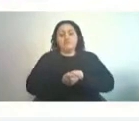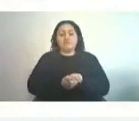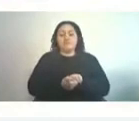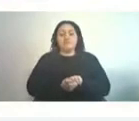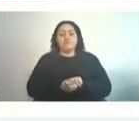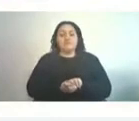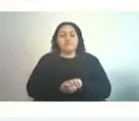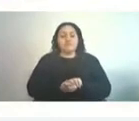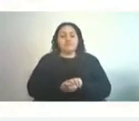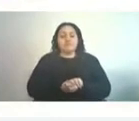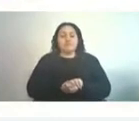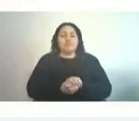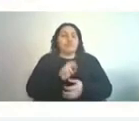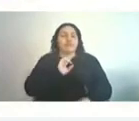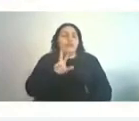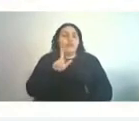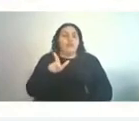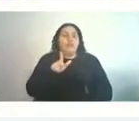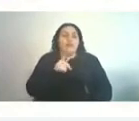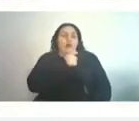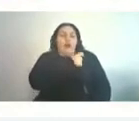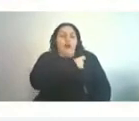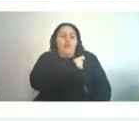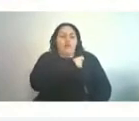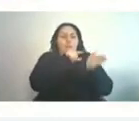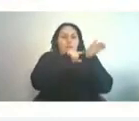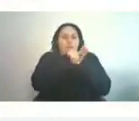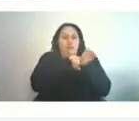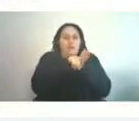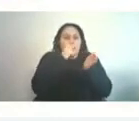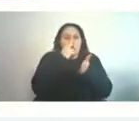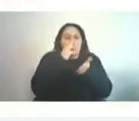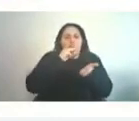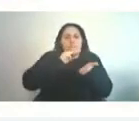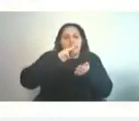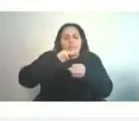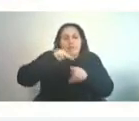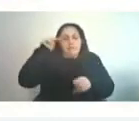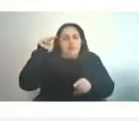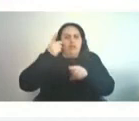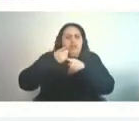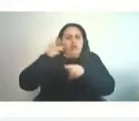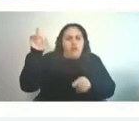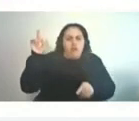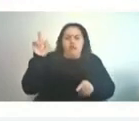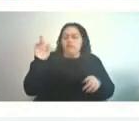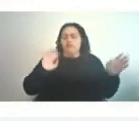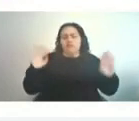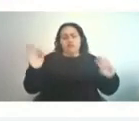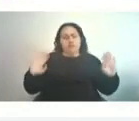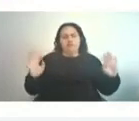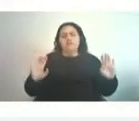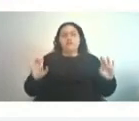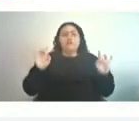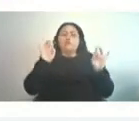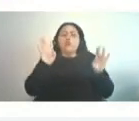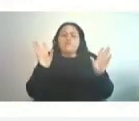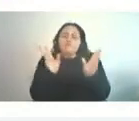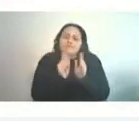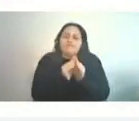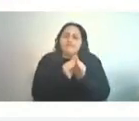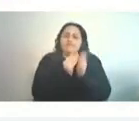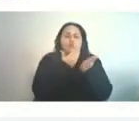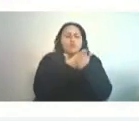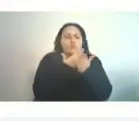vai fazer uma pesquisa com princípio, meio e fim, como se ele fosse no mestrado, no doutorado. Mas são pequenos estudos, né, de